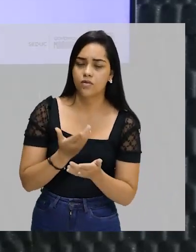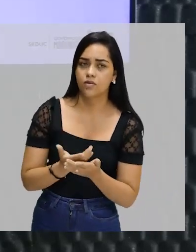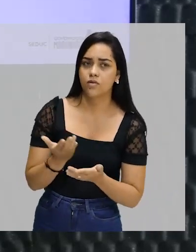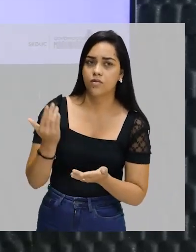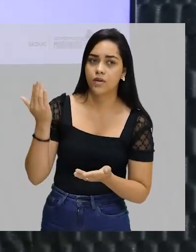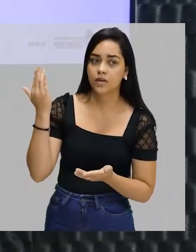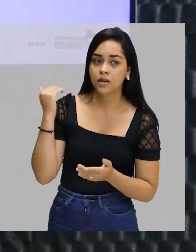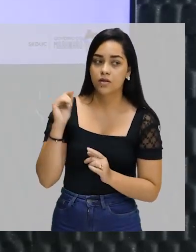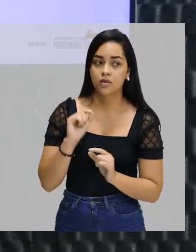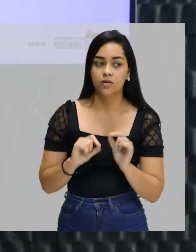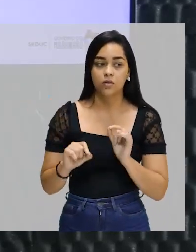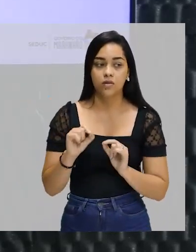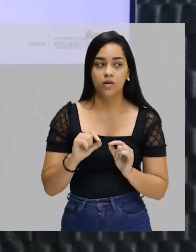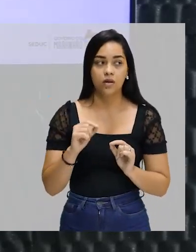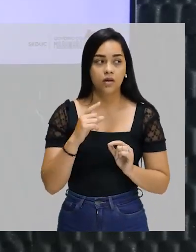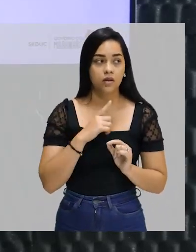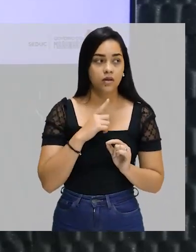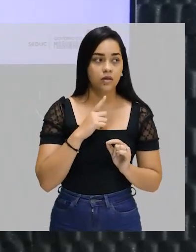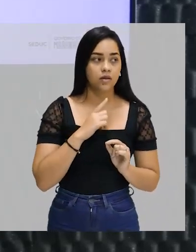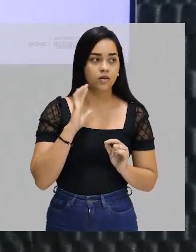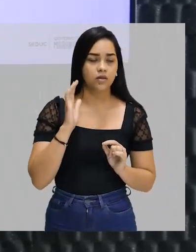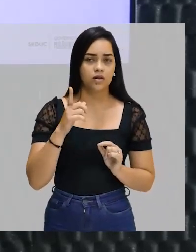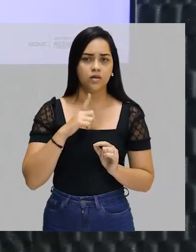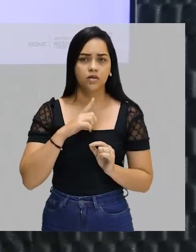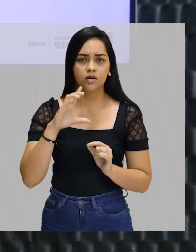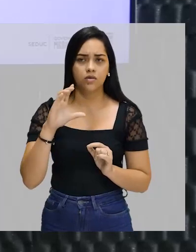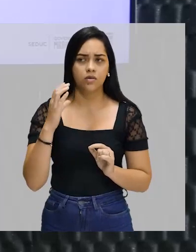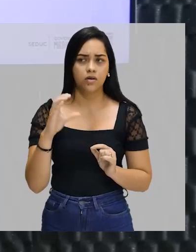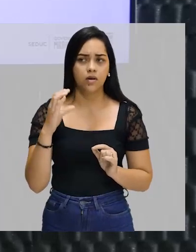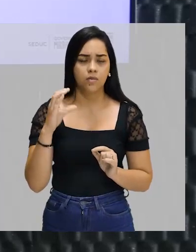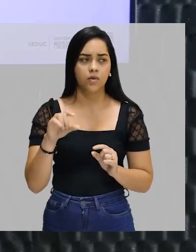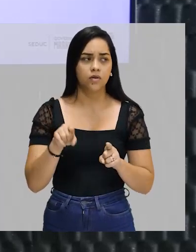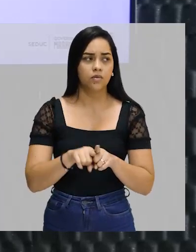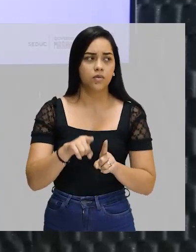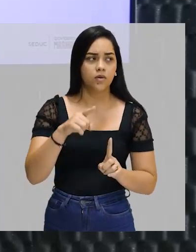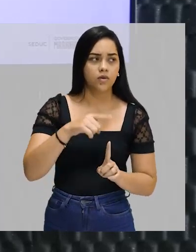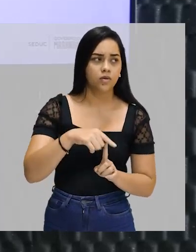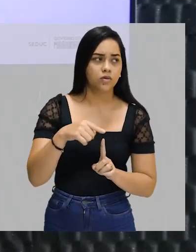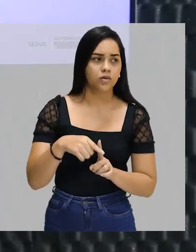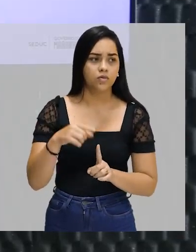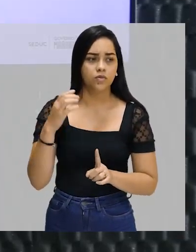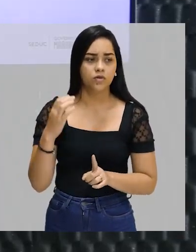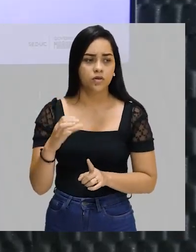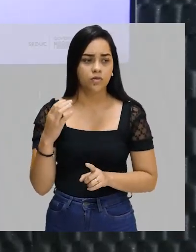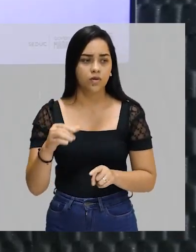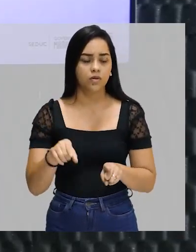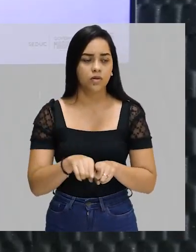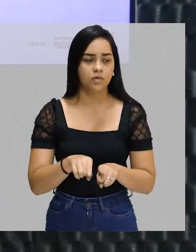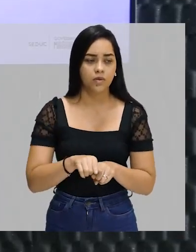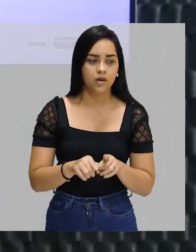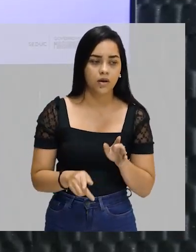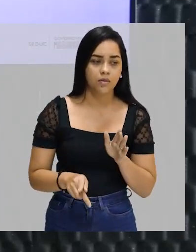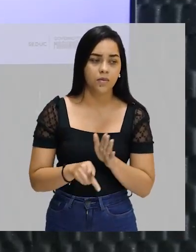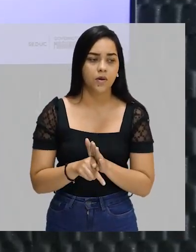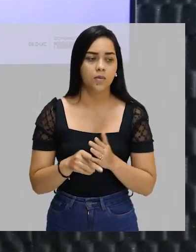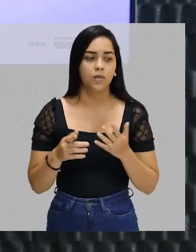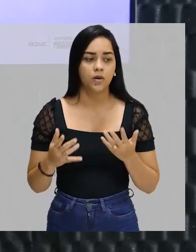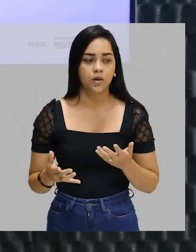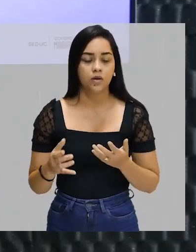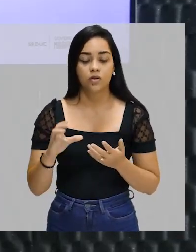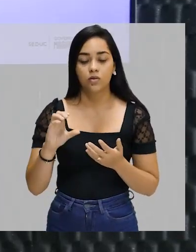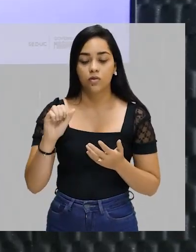já abordamos muito sobre o carbono, a classificação do carbono, as propriedades